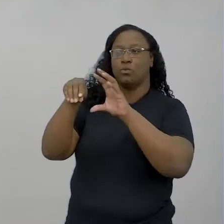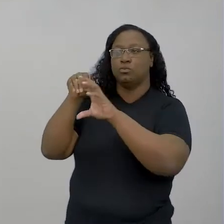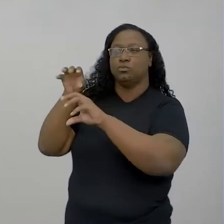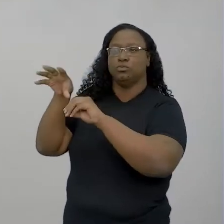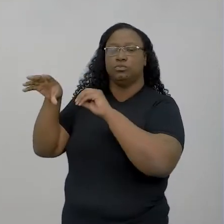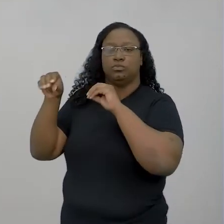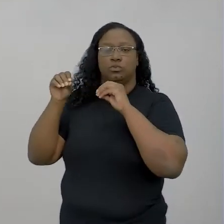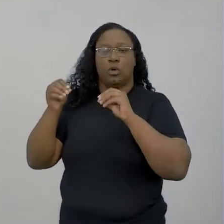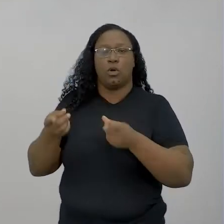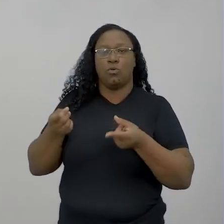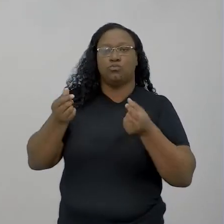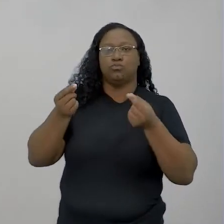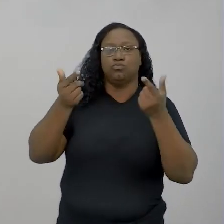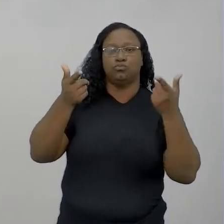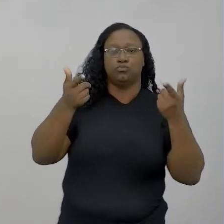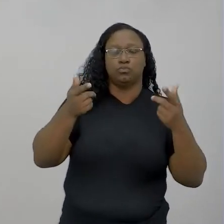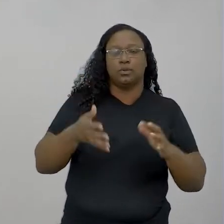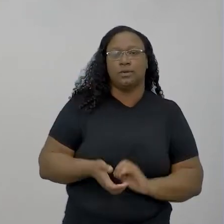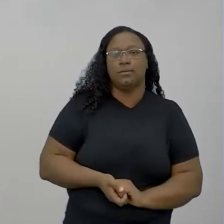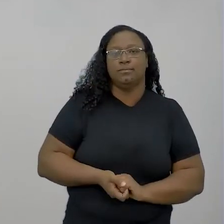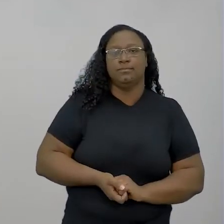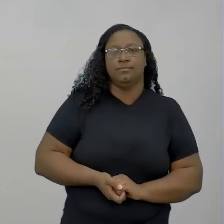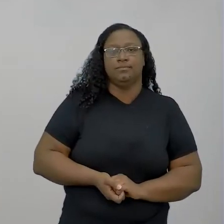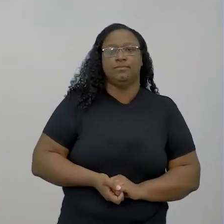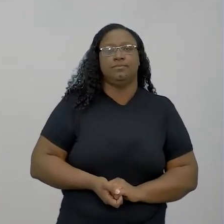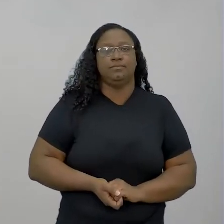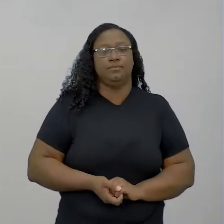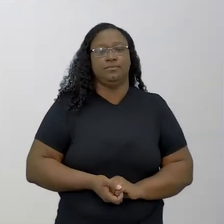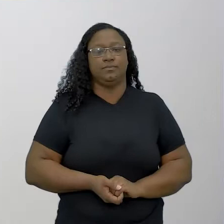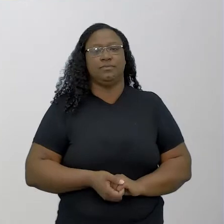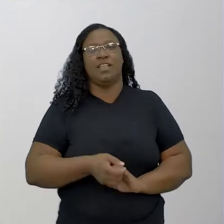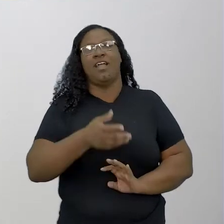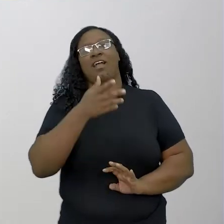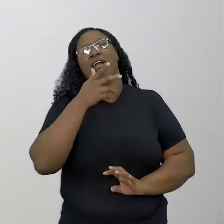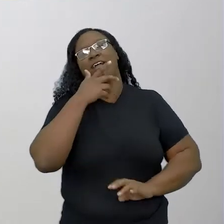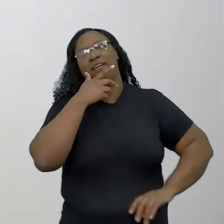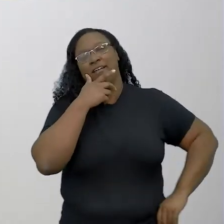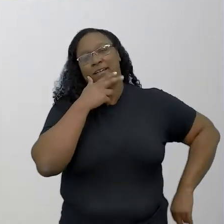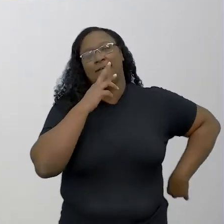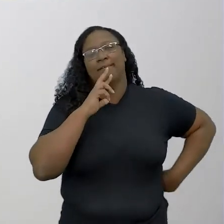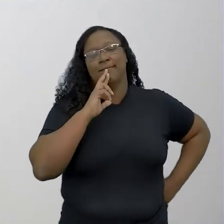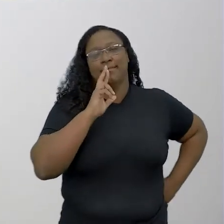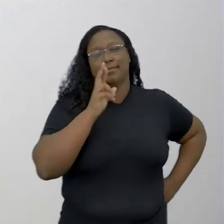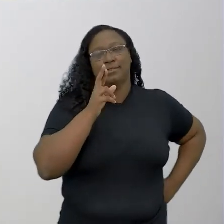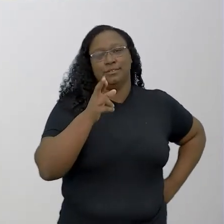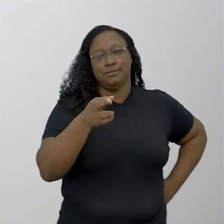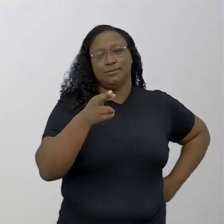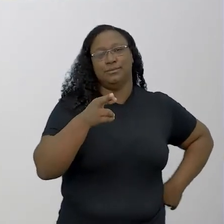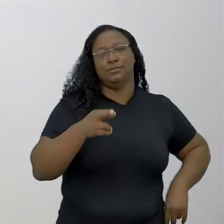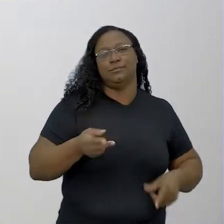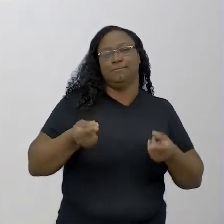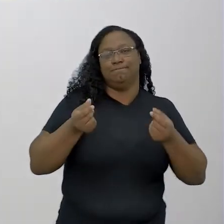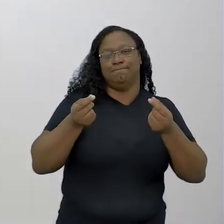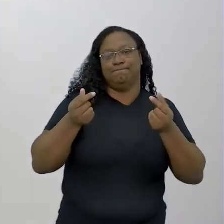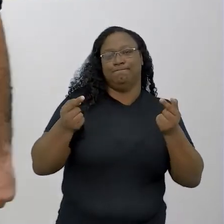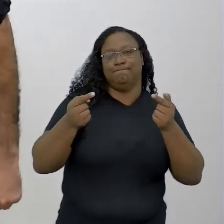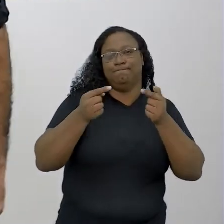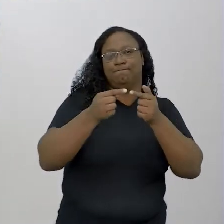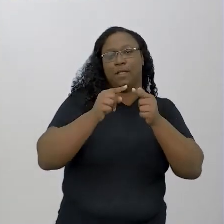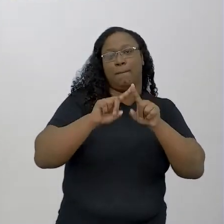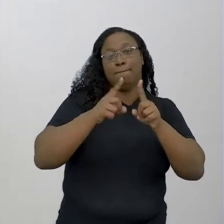assim, extrativismo, algo relacionado a isso. Ela deu resposta ligada à economia. Mas agora a resposta